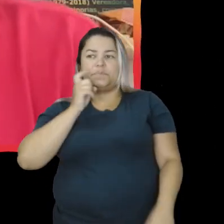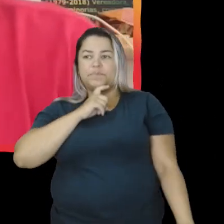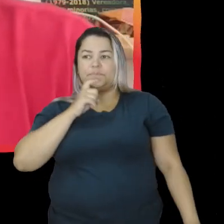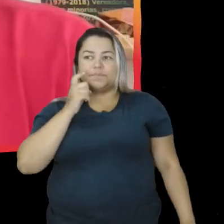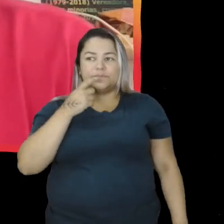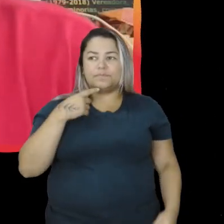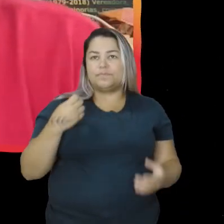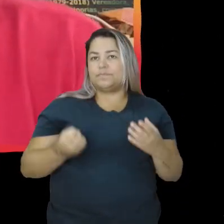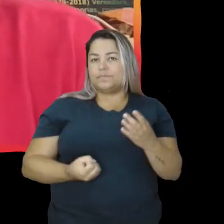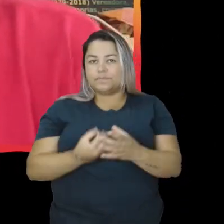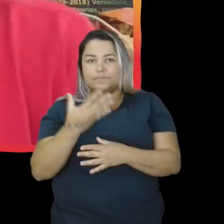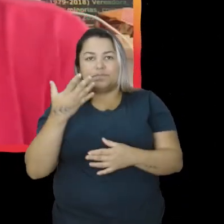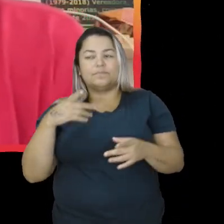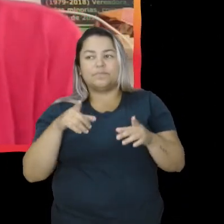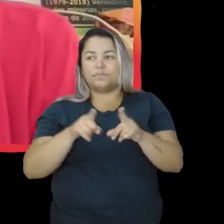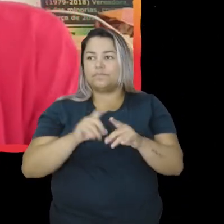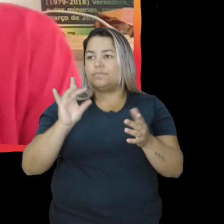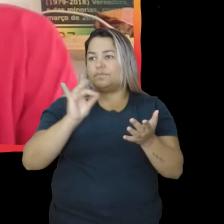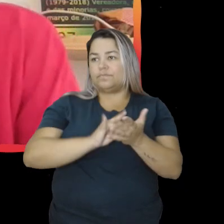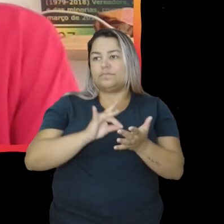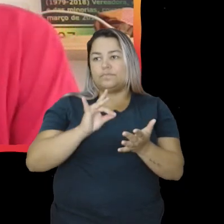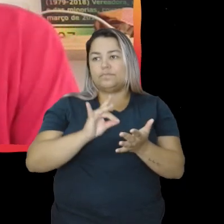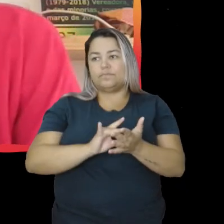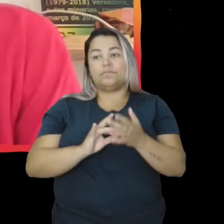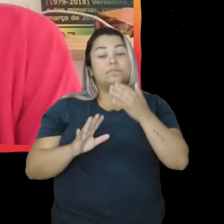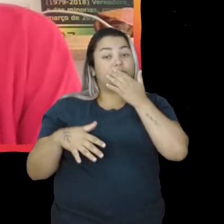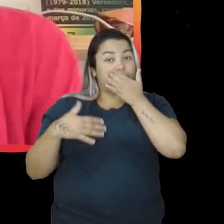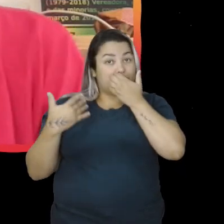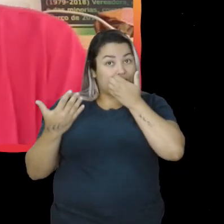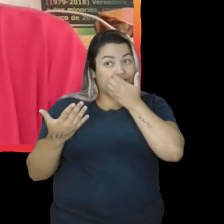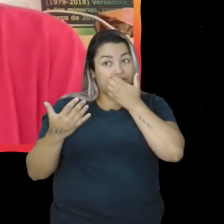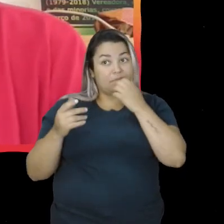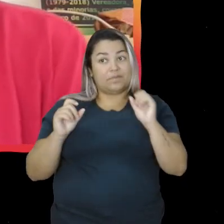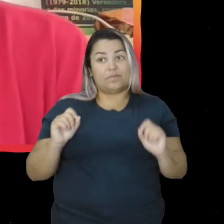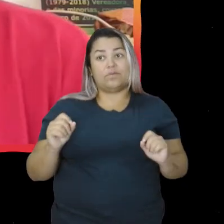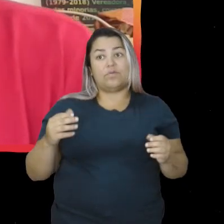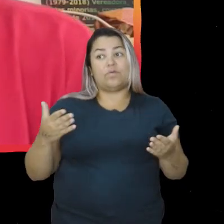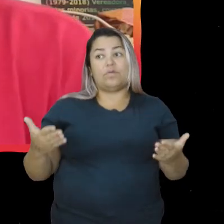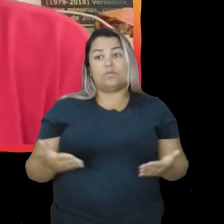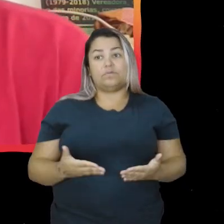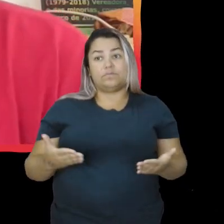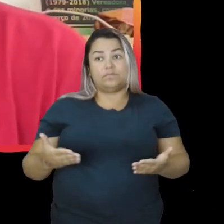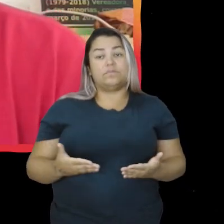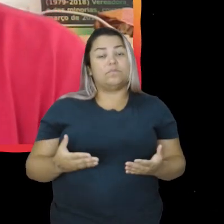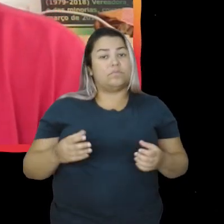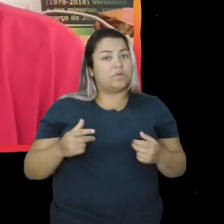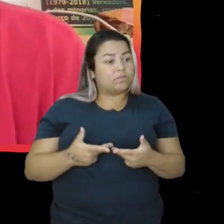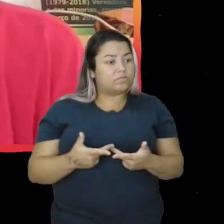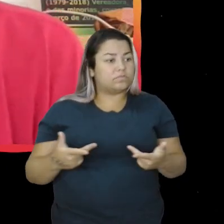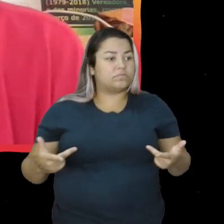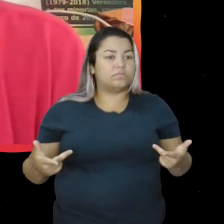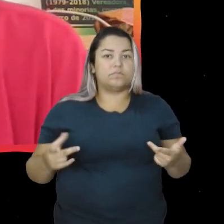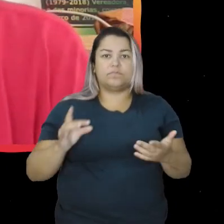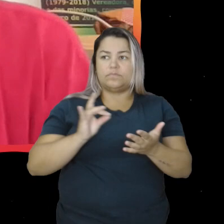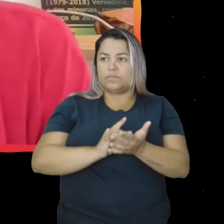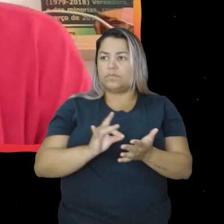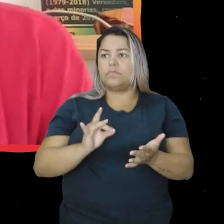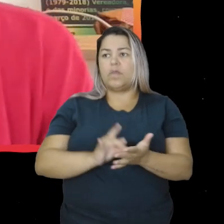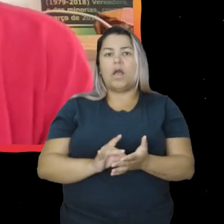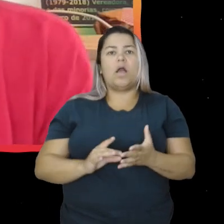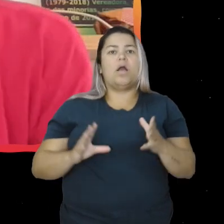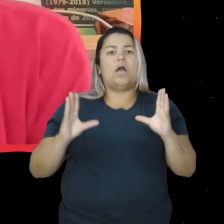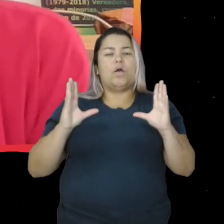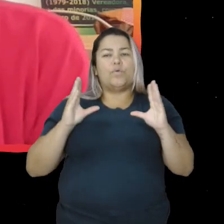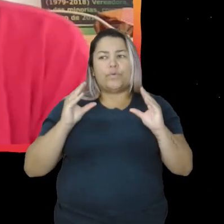não sabe se é verdade, mas a gente vai estar aqui falando. E aí, hoje já é uma coisa dada, assim, né? Pode estar muito quente e